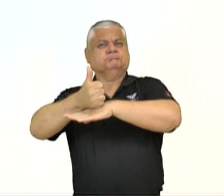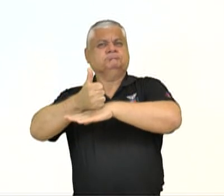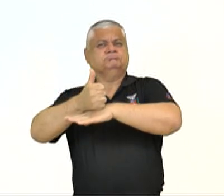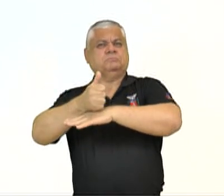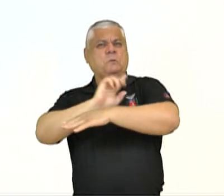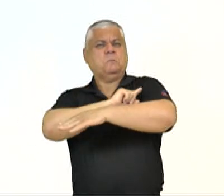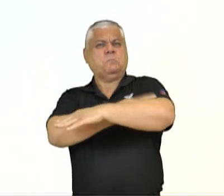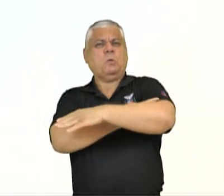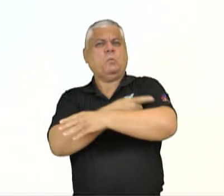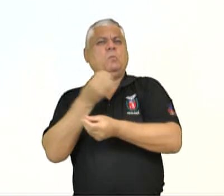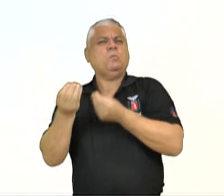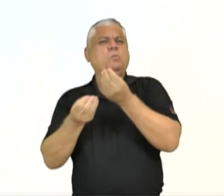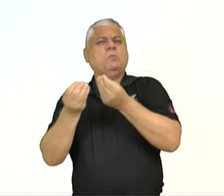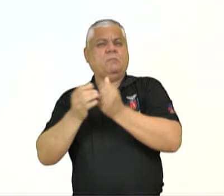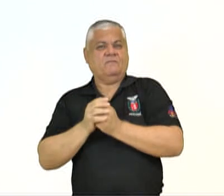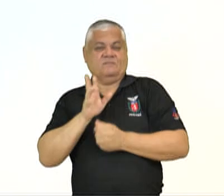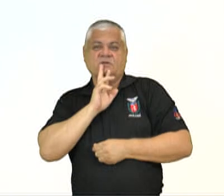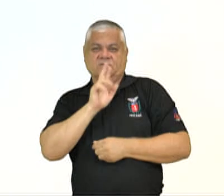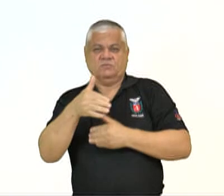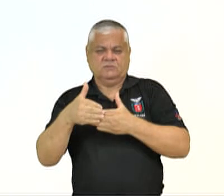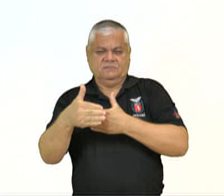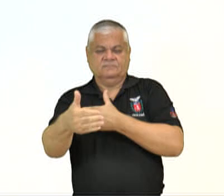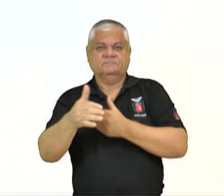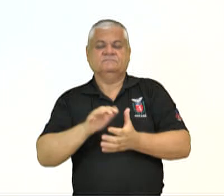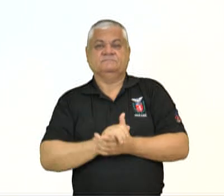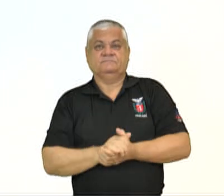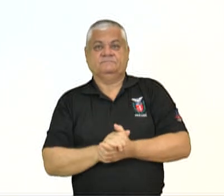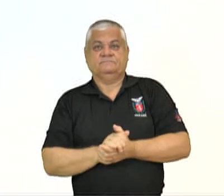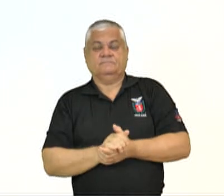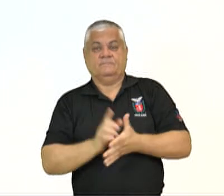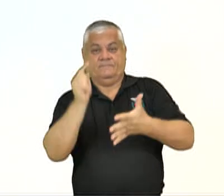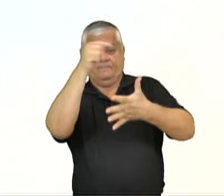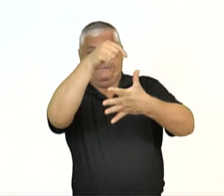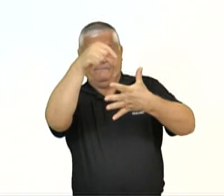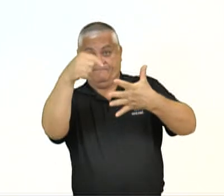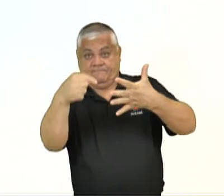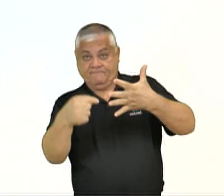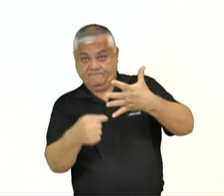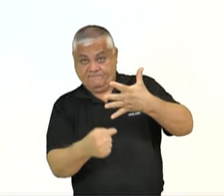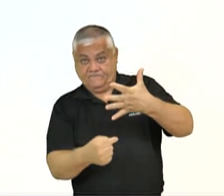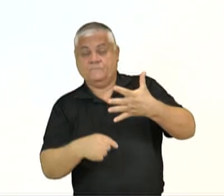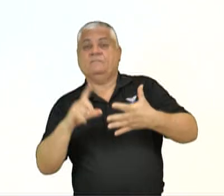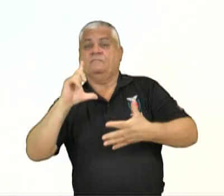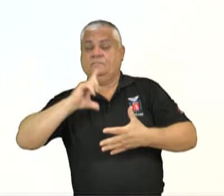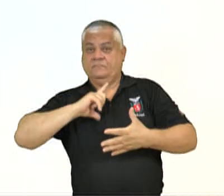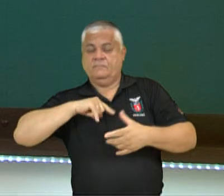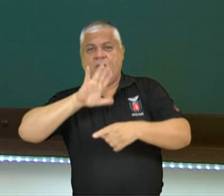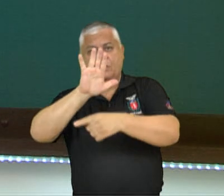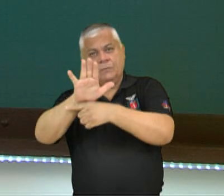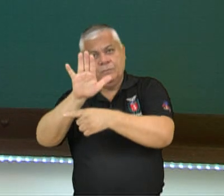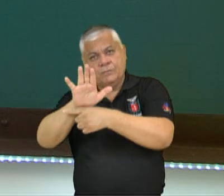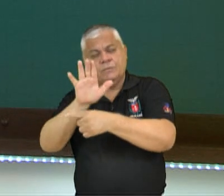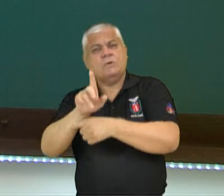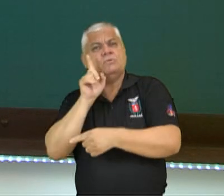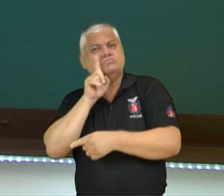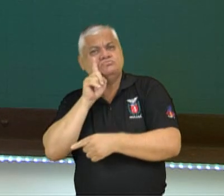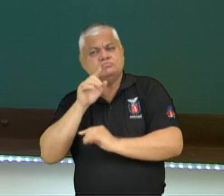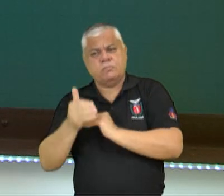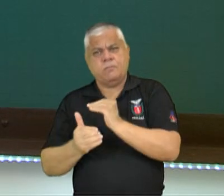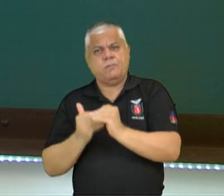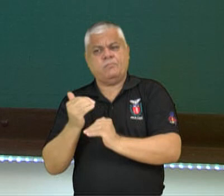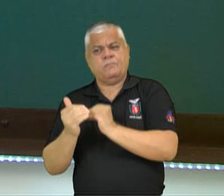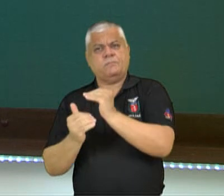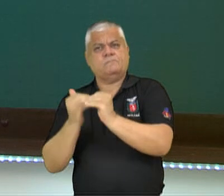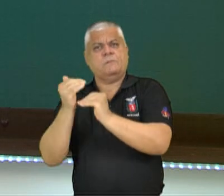então responder a partir de agora. Então olha só, alguns fatores que contribuíram para que os Estados Unidos